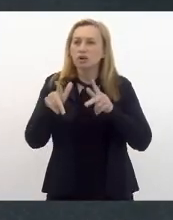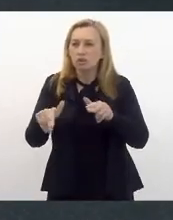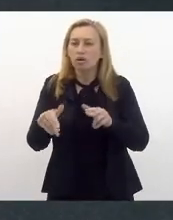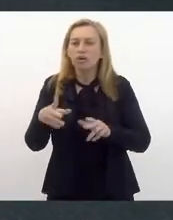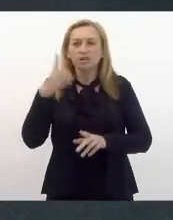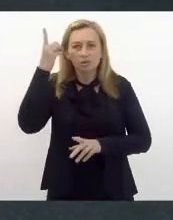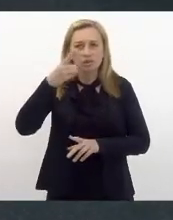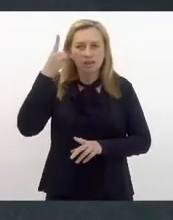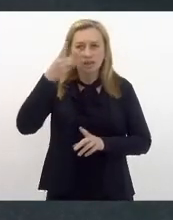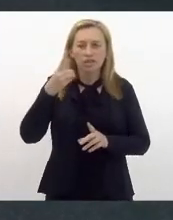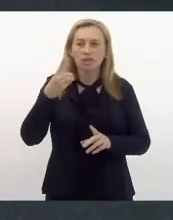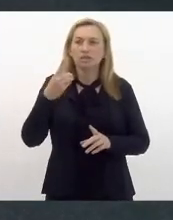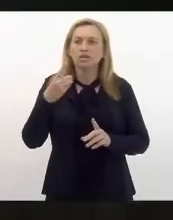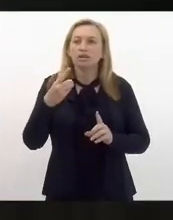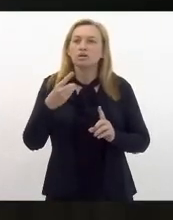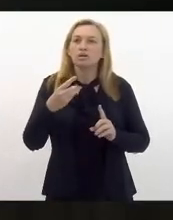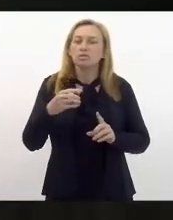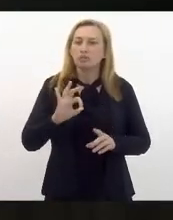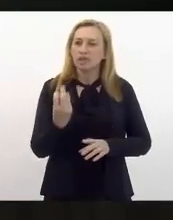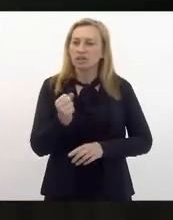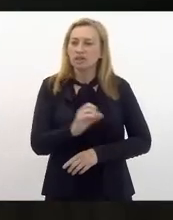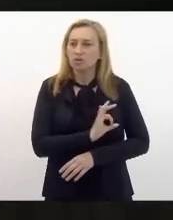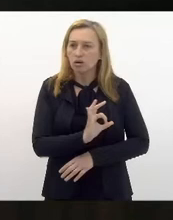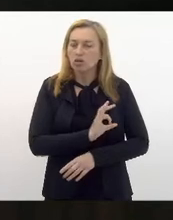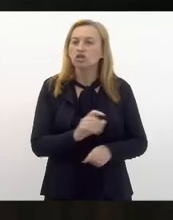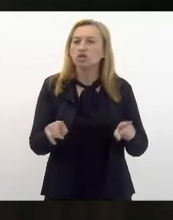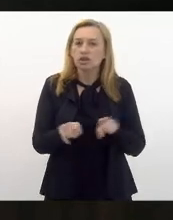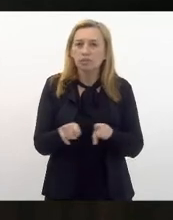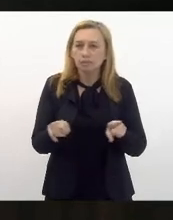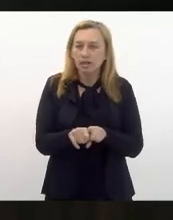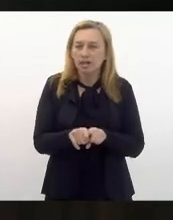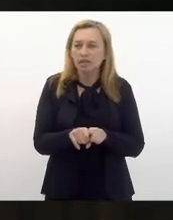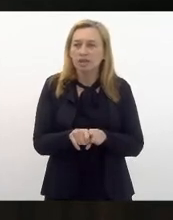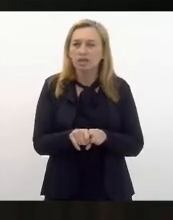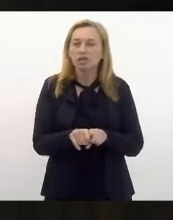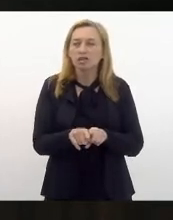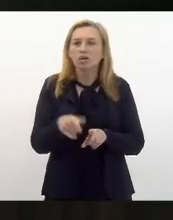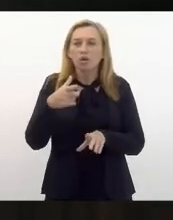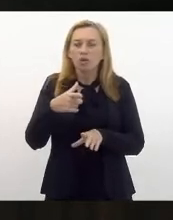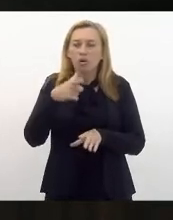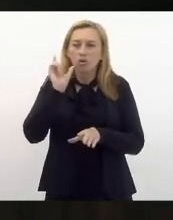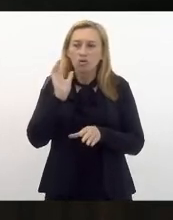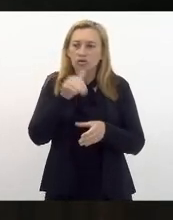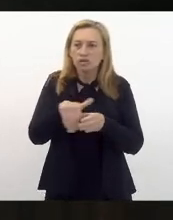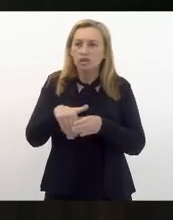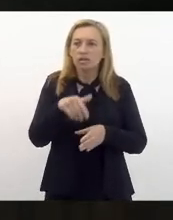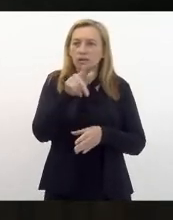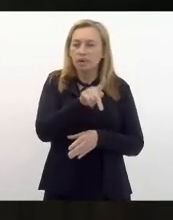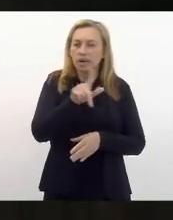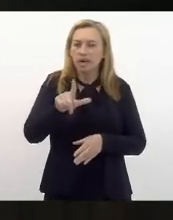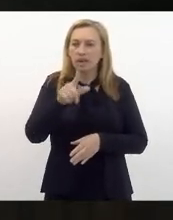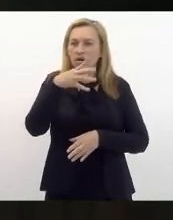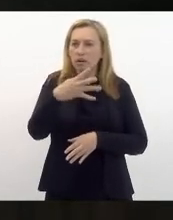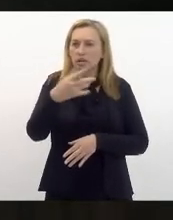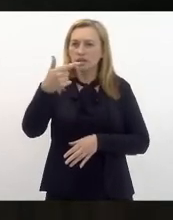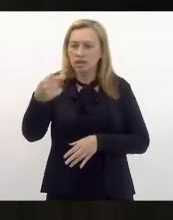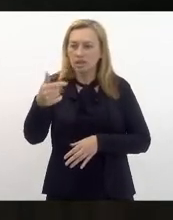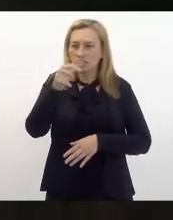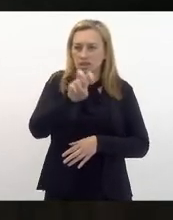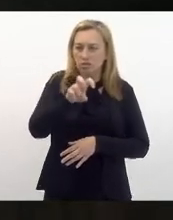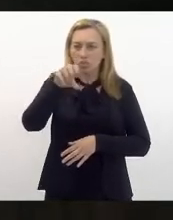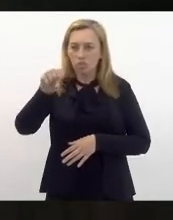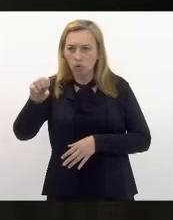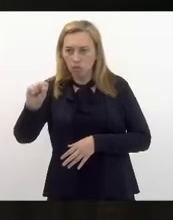Martha Rocha aí se precisar de resolução Carneiro também votação de ontem e a